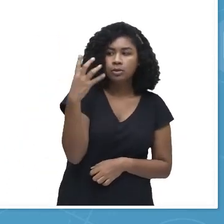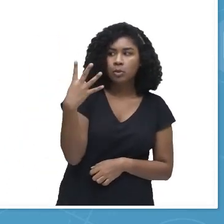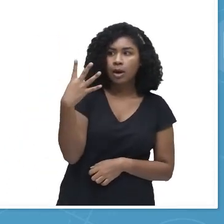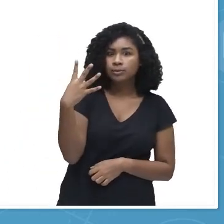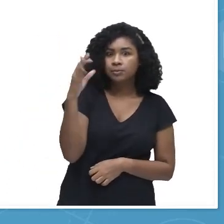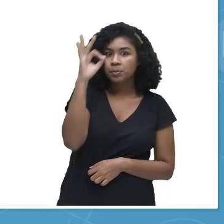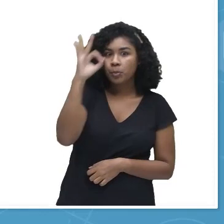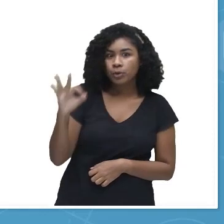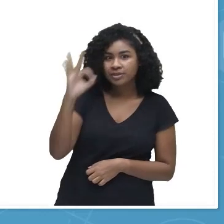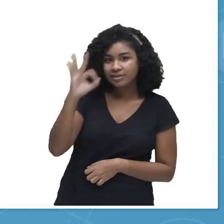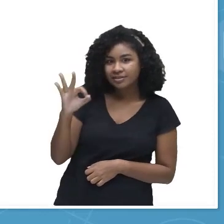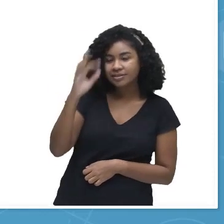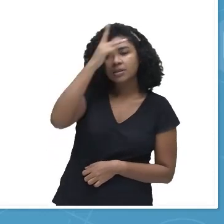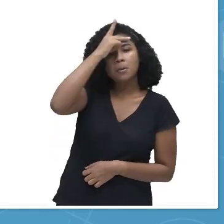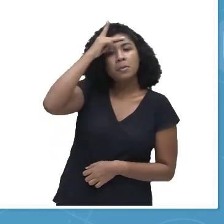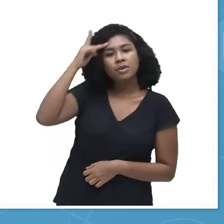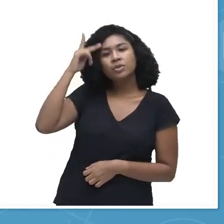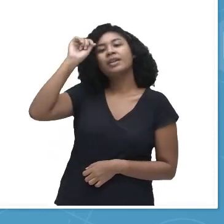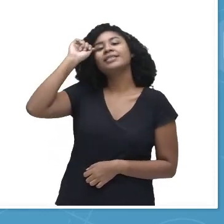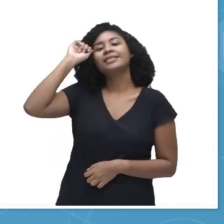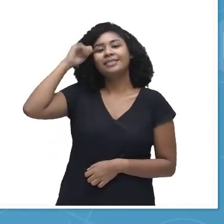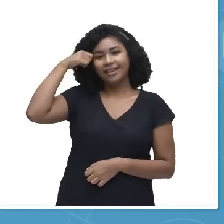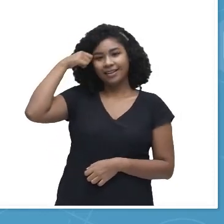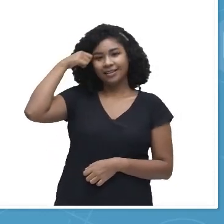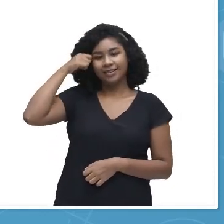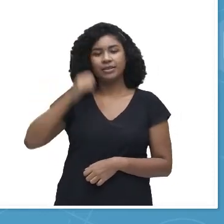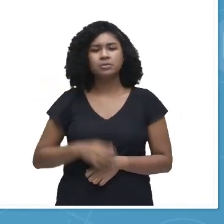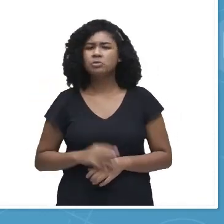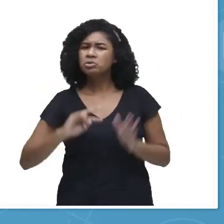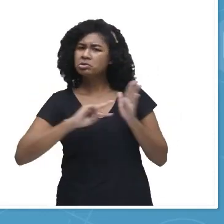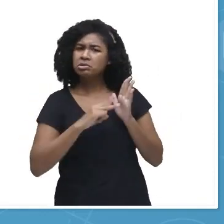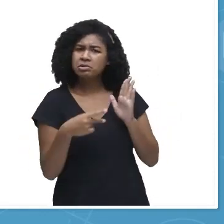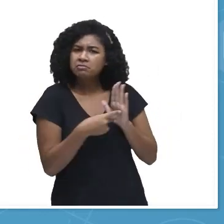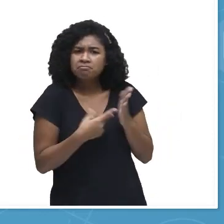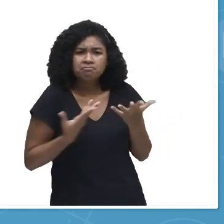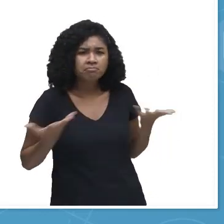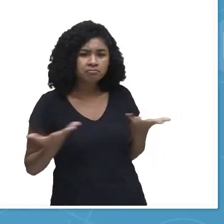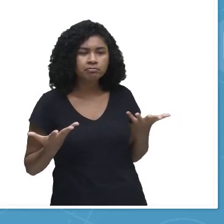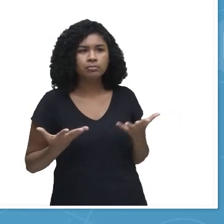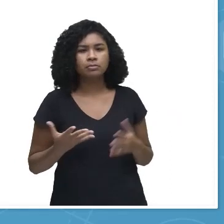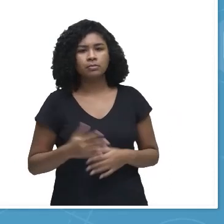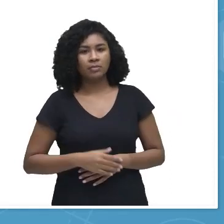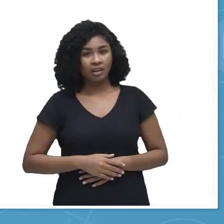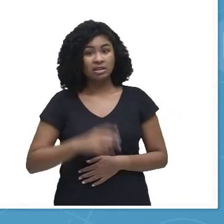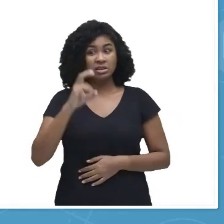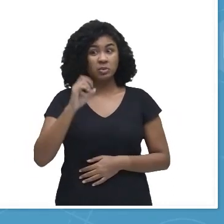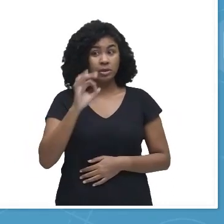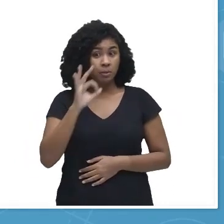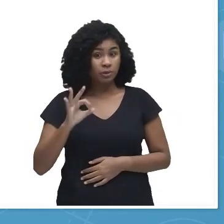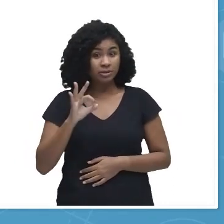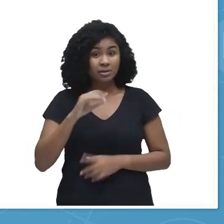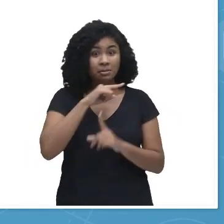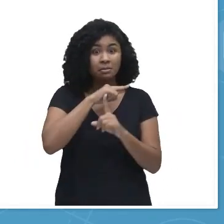54% de negros. O que significa, gente? A gente tem a noção de que 50% é a metade.